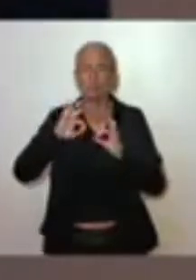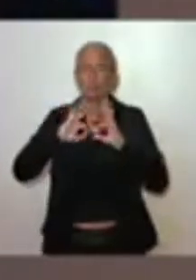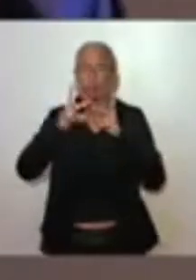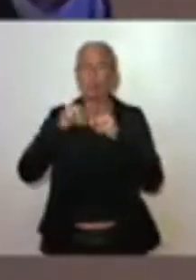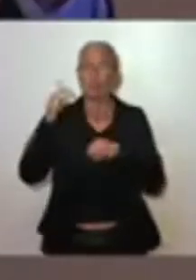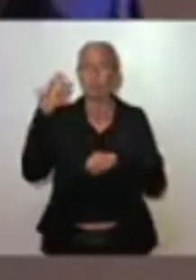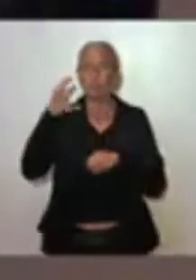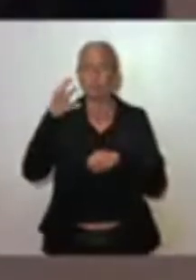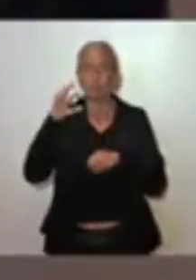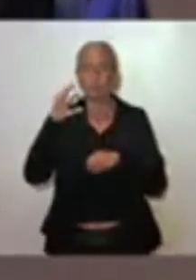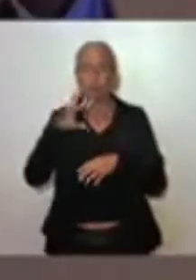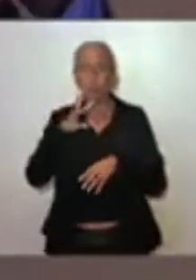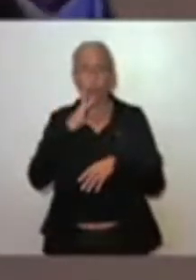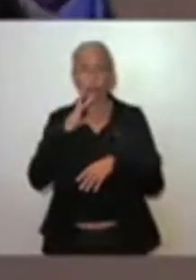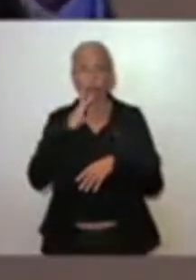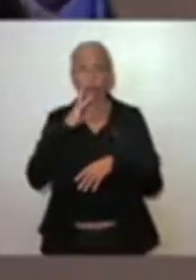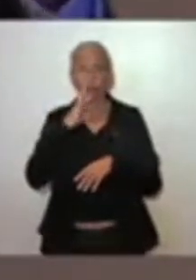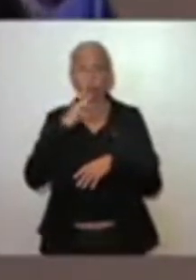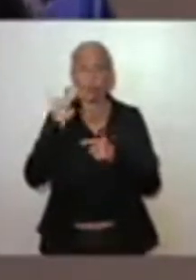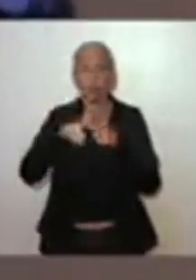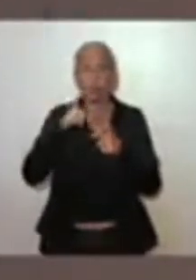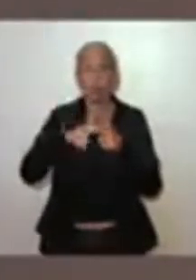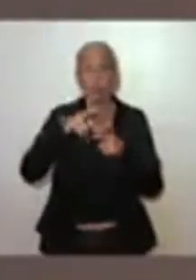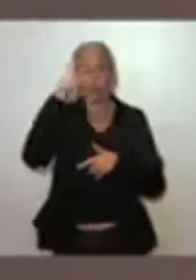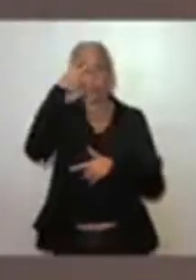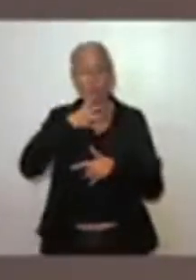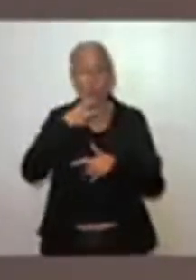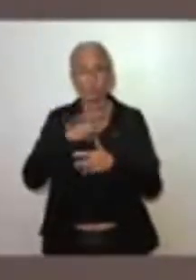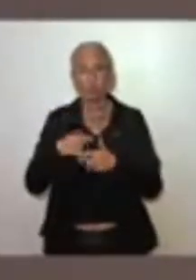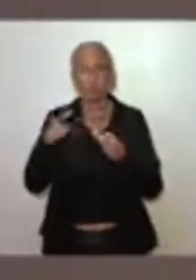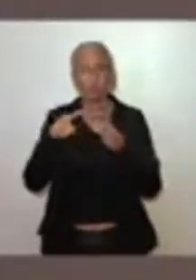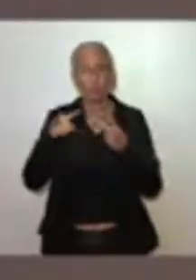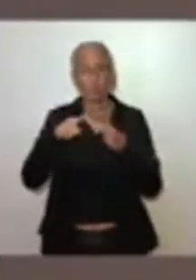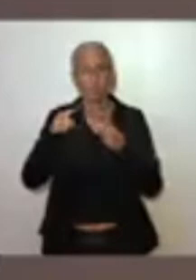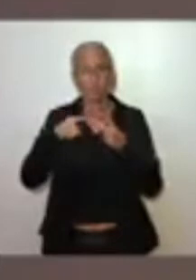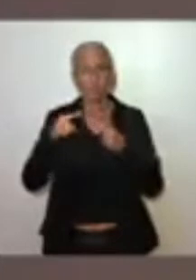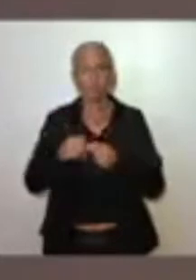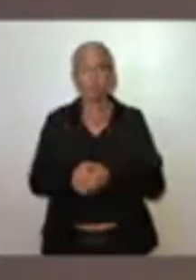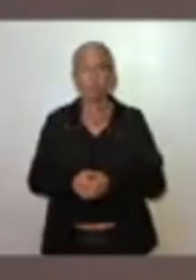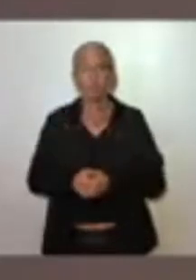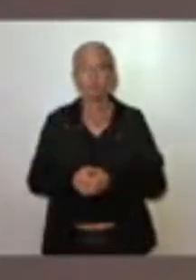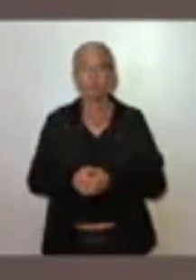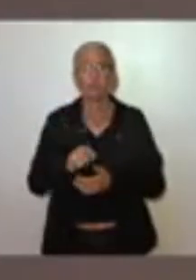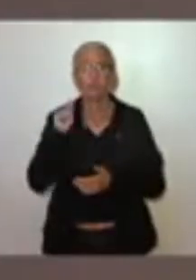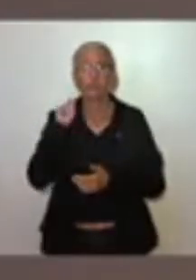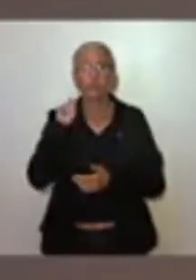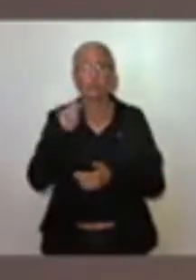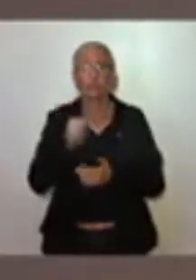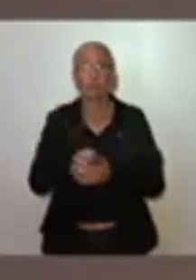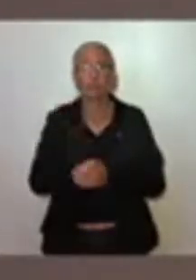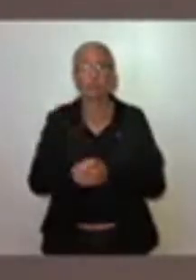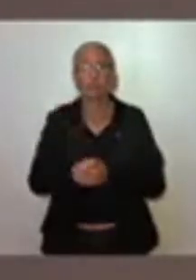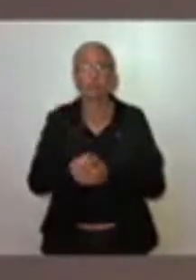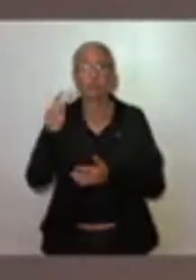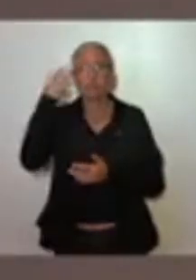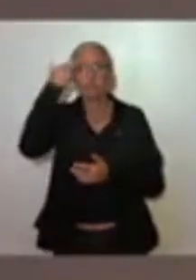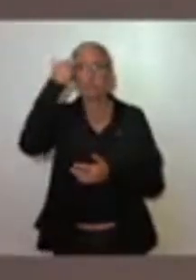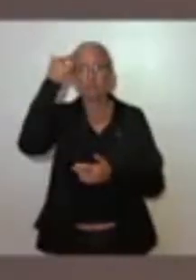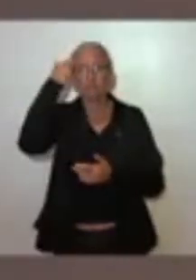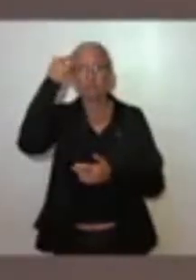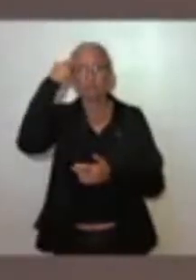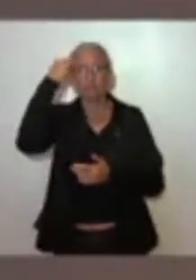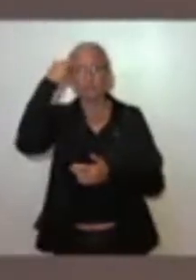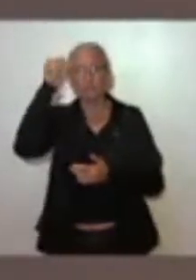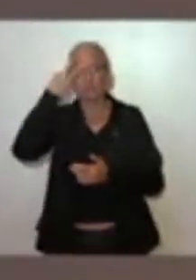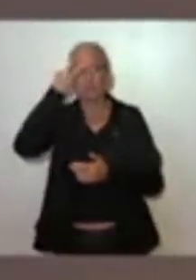tem um consenso de que a ser um problema grave em segundo e pela natureza um